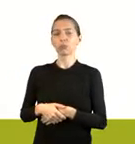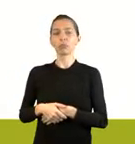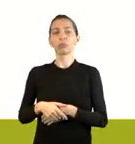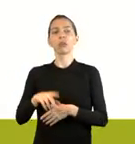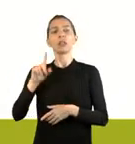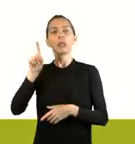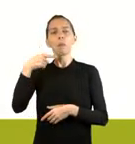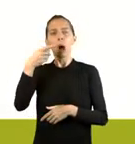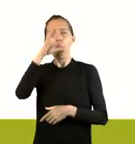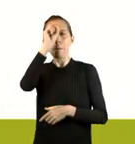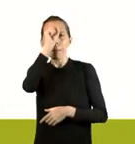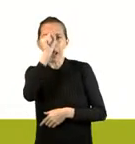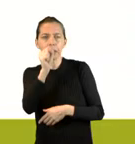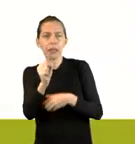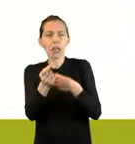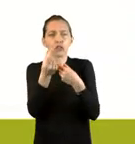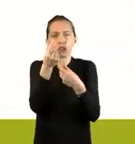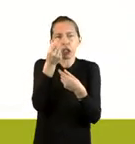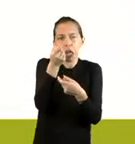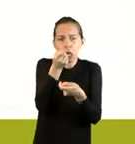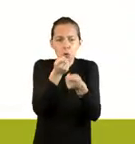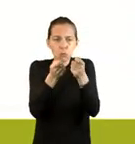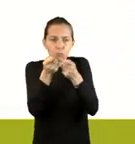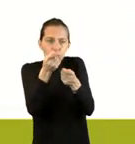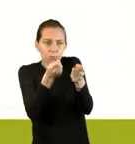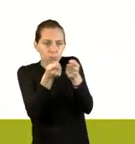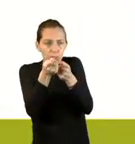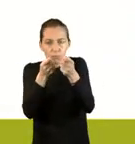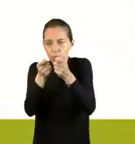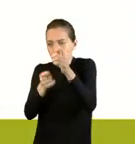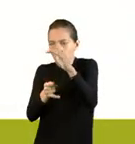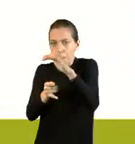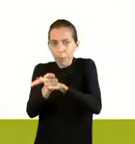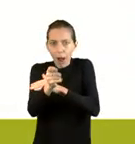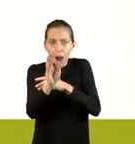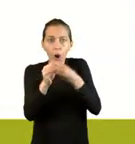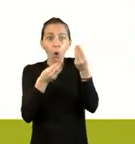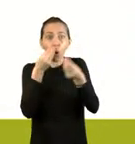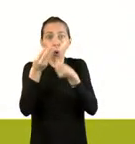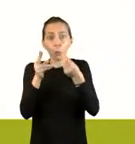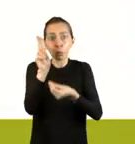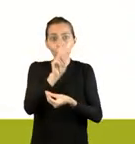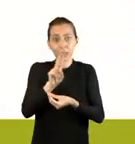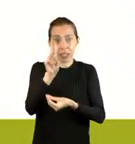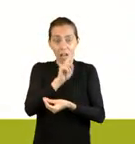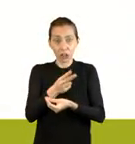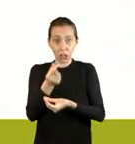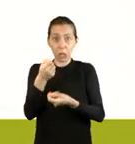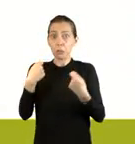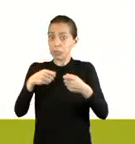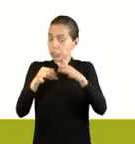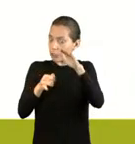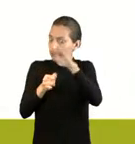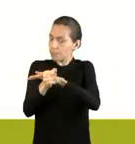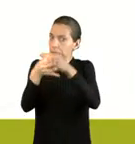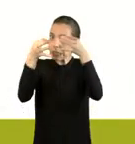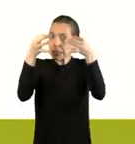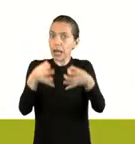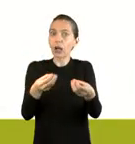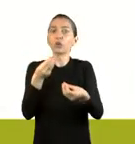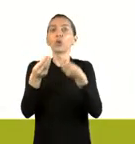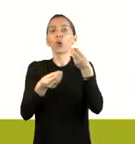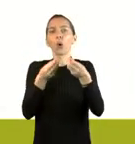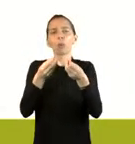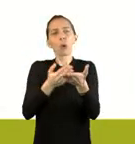ela aprende a investir melhor, porque ela já está poupando, então ela precisa investir melhor. Ela